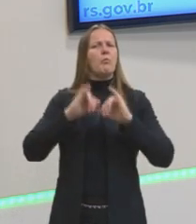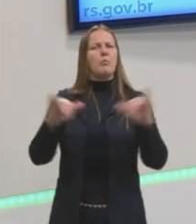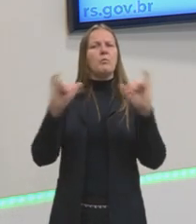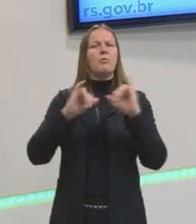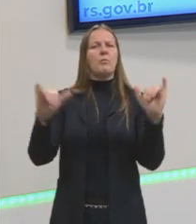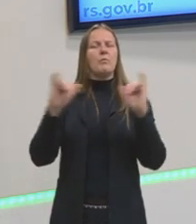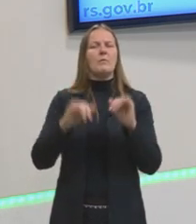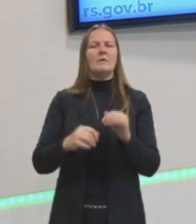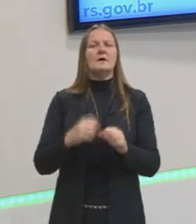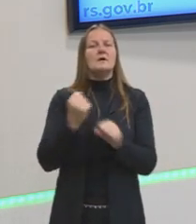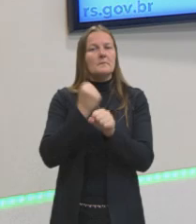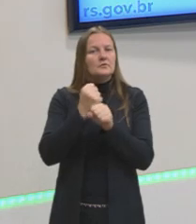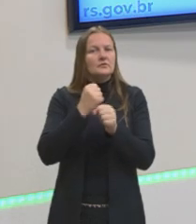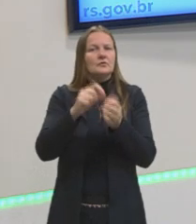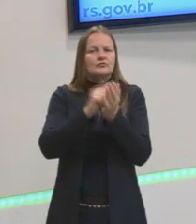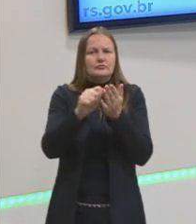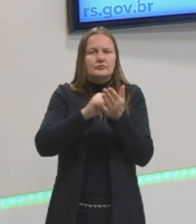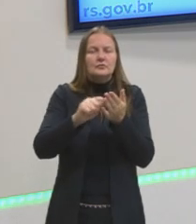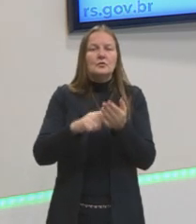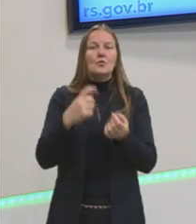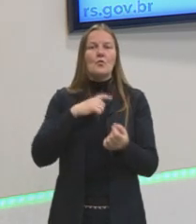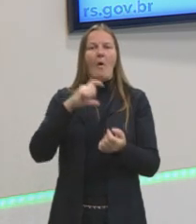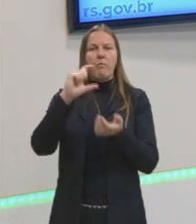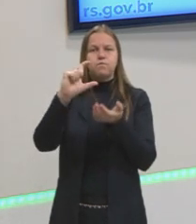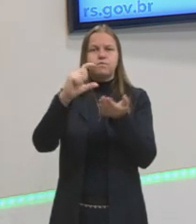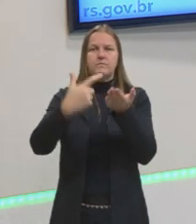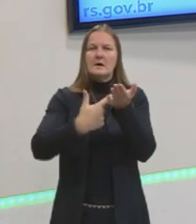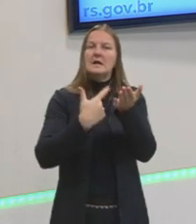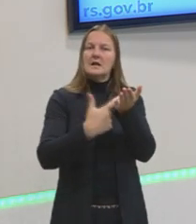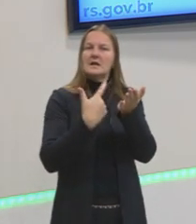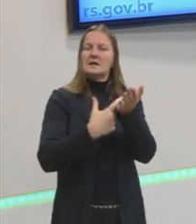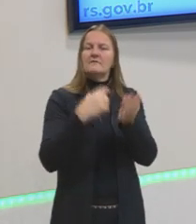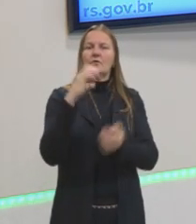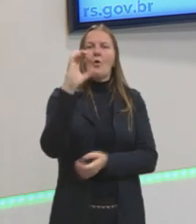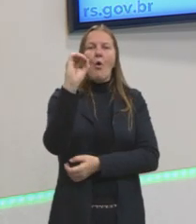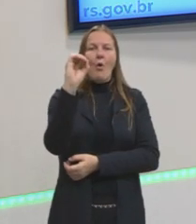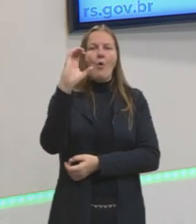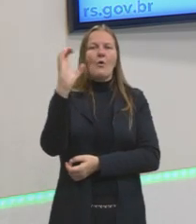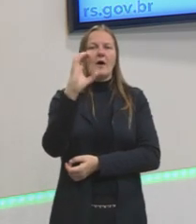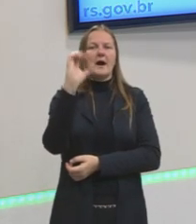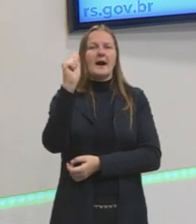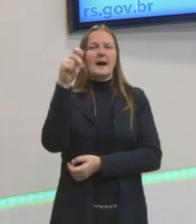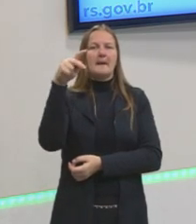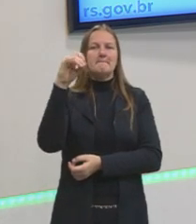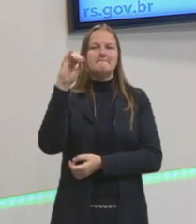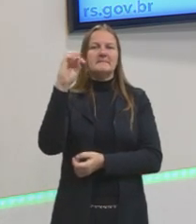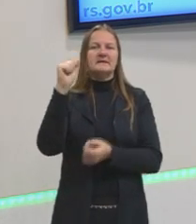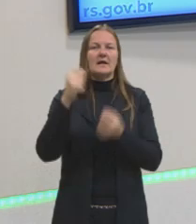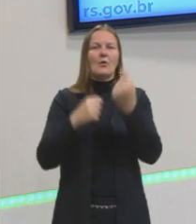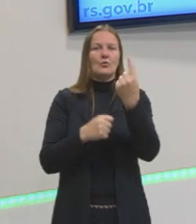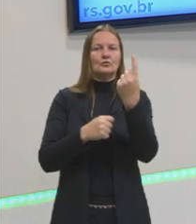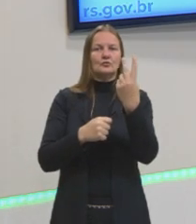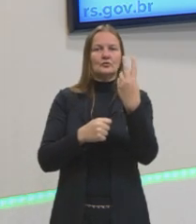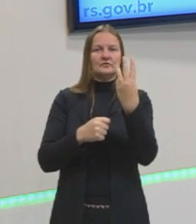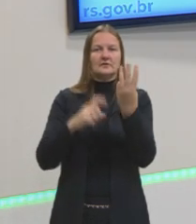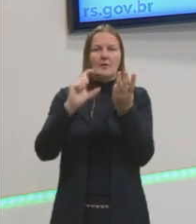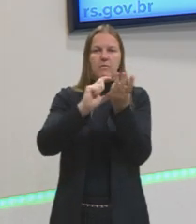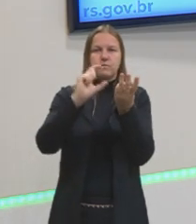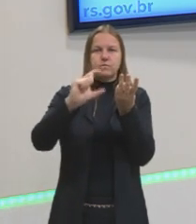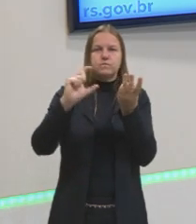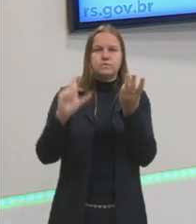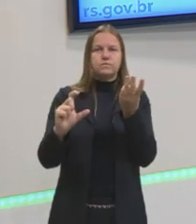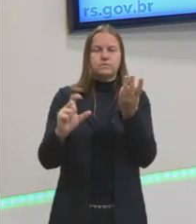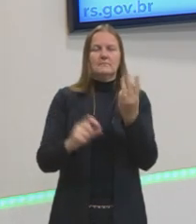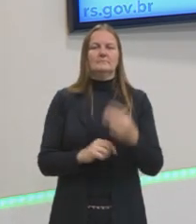dos seus escritos entre eles o capital um grande compensam Três livros o capital da esquerda as escritas do Max